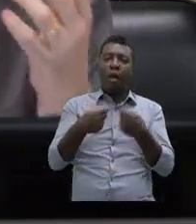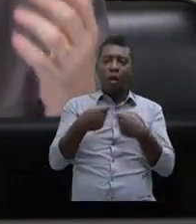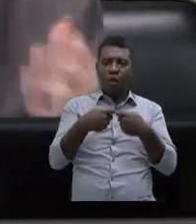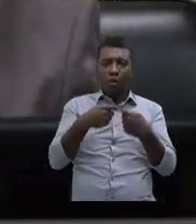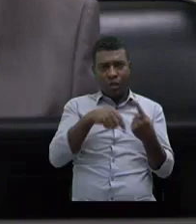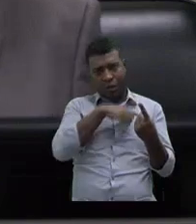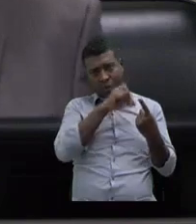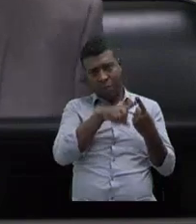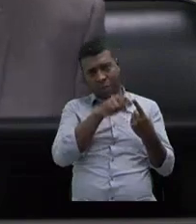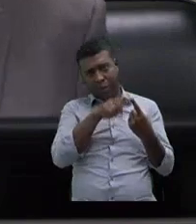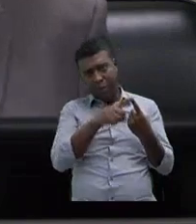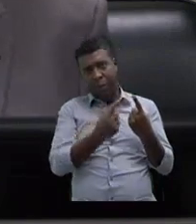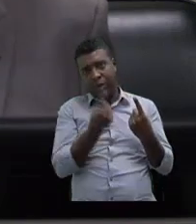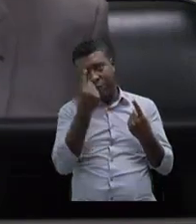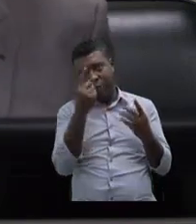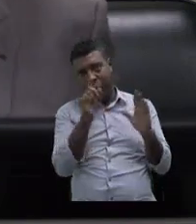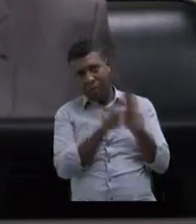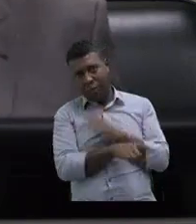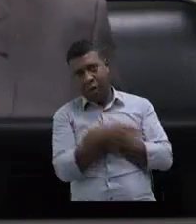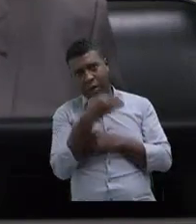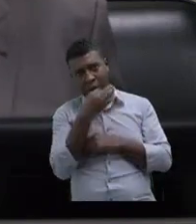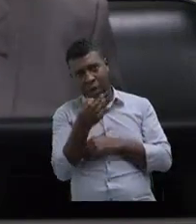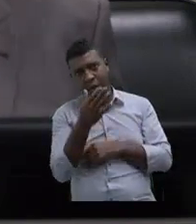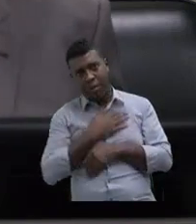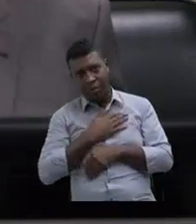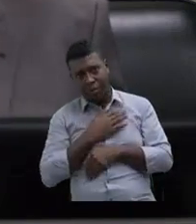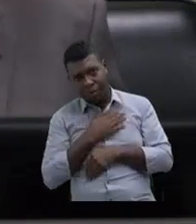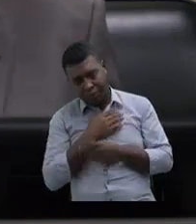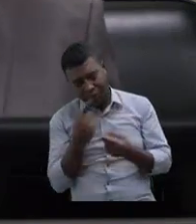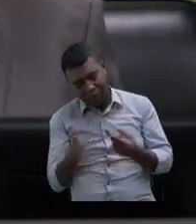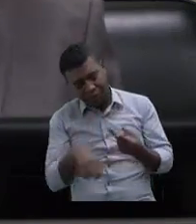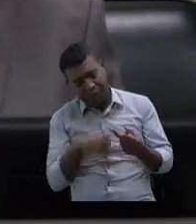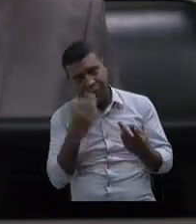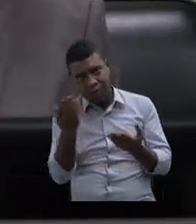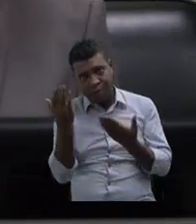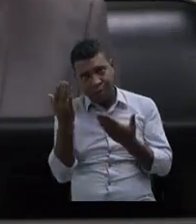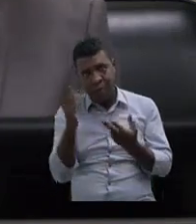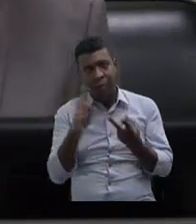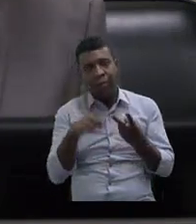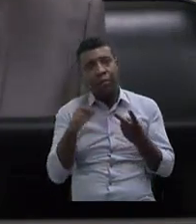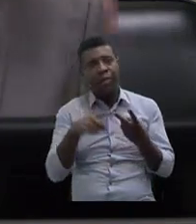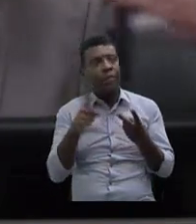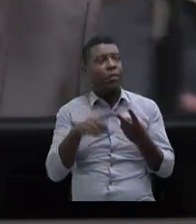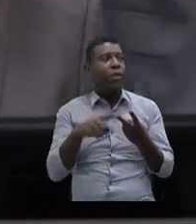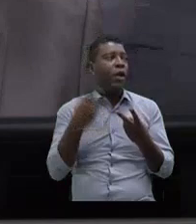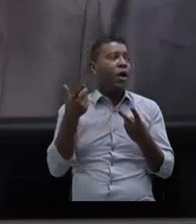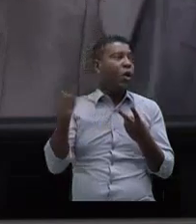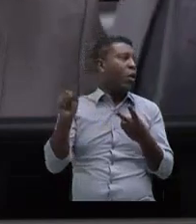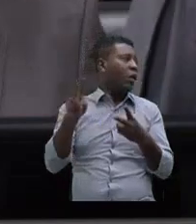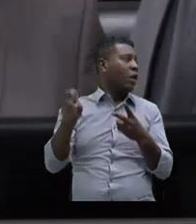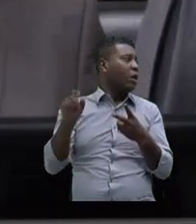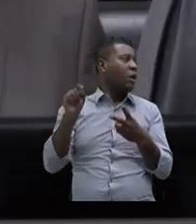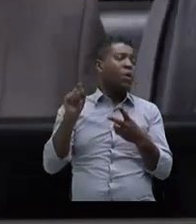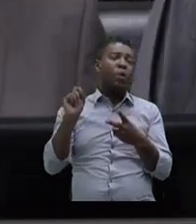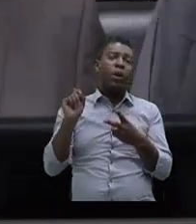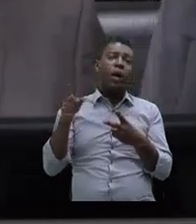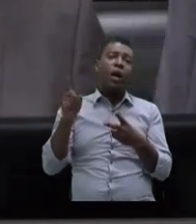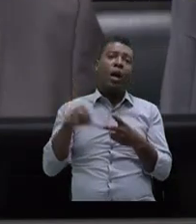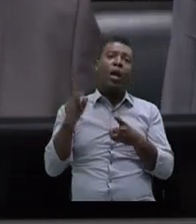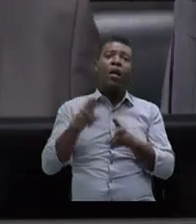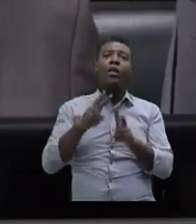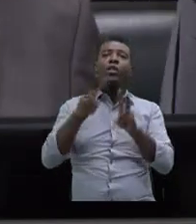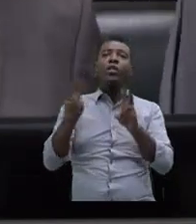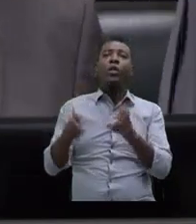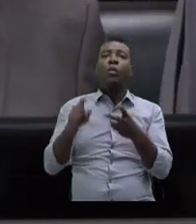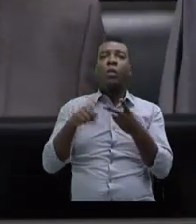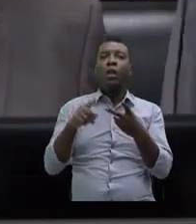uma posição, uma opinião que eu tenho. Outra questão, secretário, é a questão dos